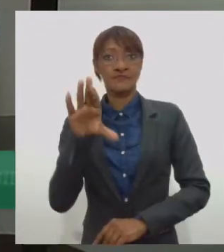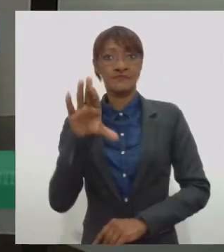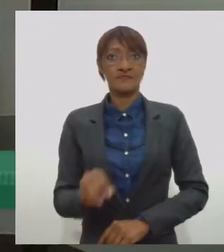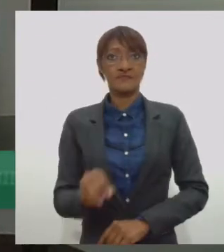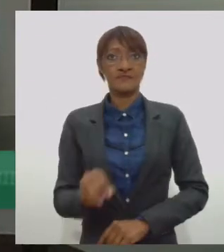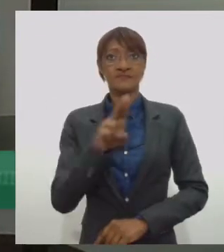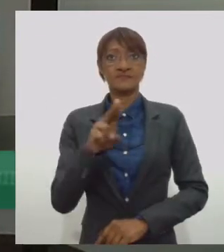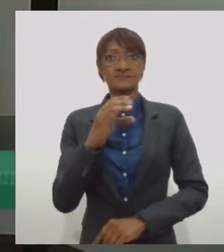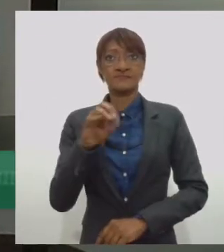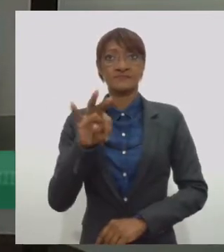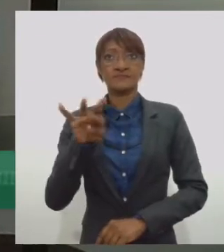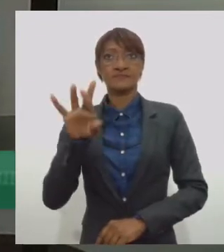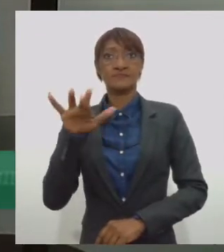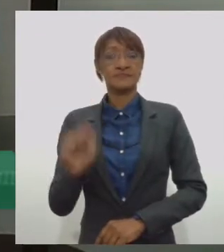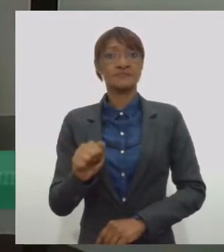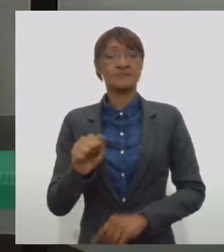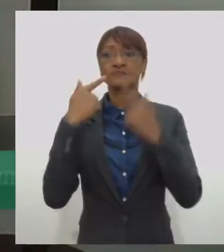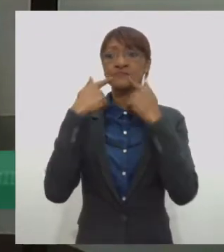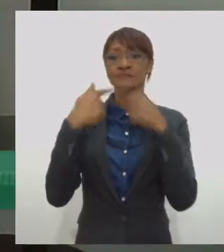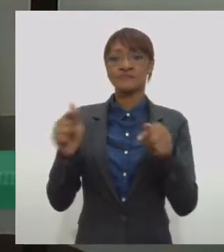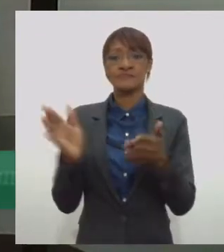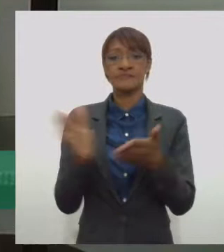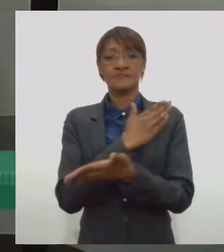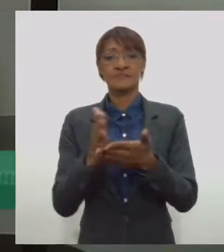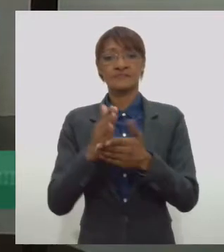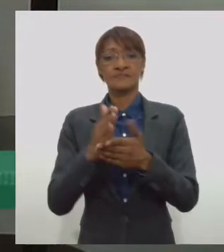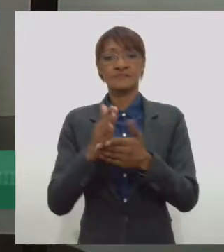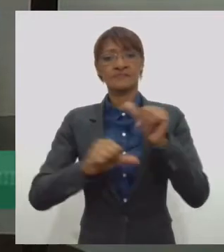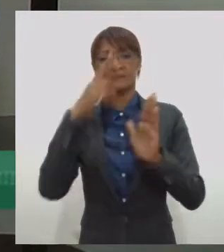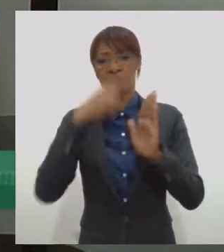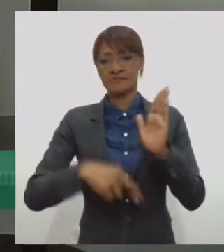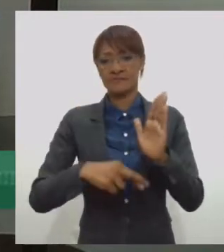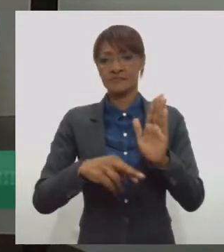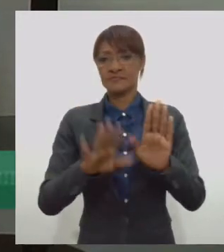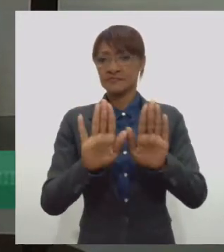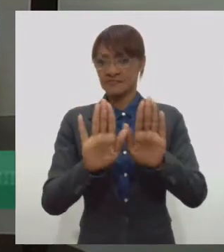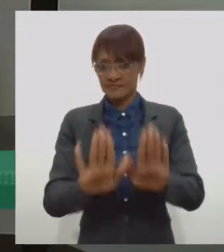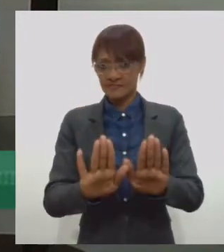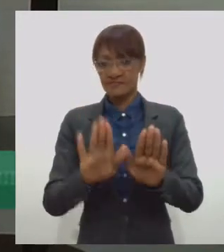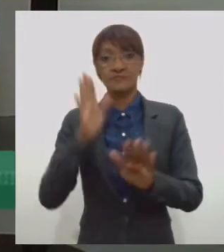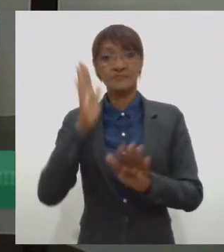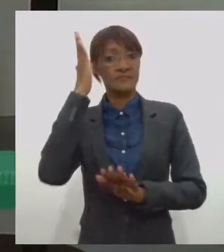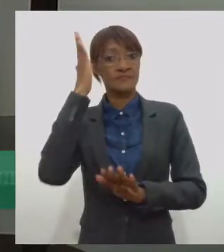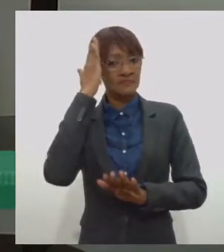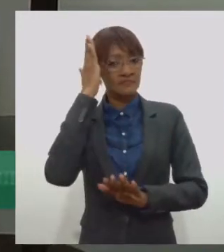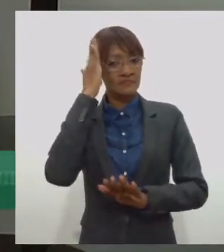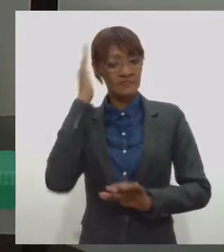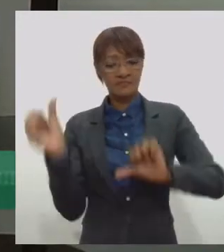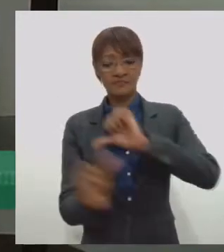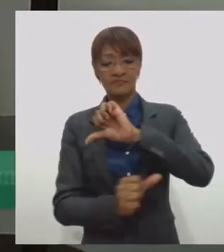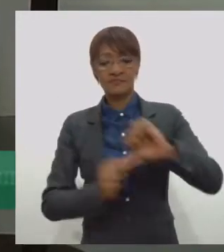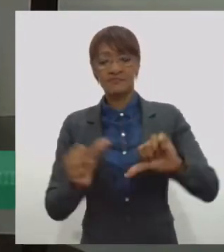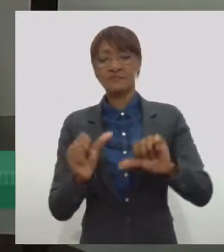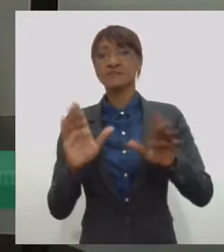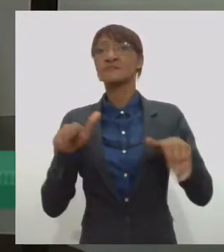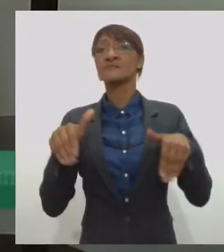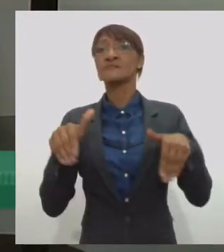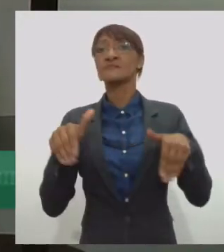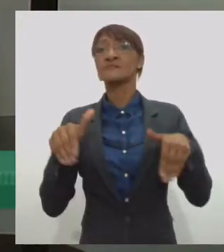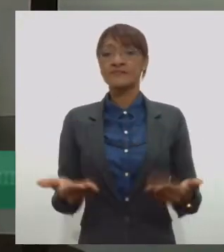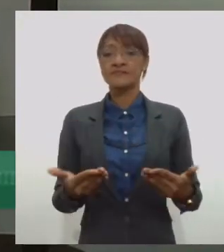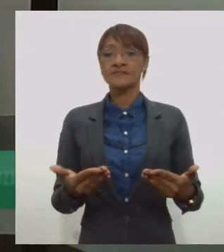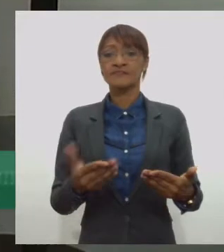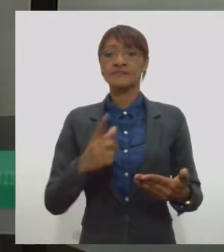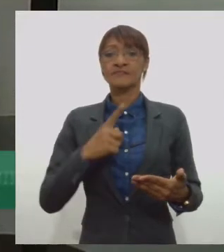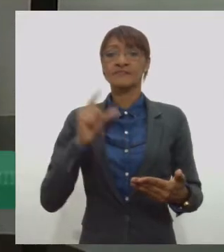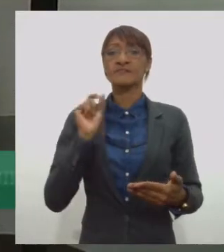criticou algumas alterações feitas pelo relator. Mas para entender que mudanças são essas e qual é o impacto